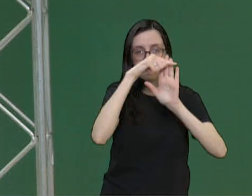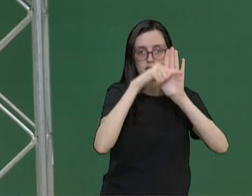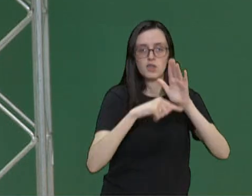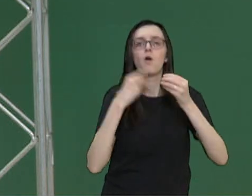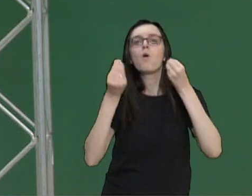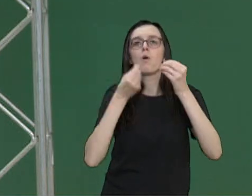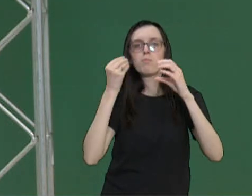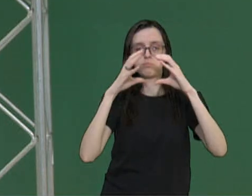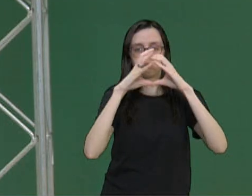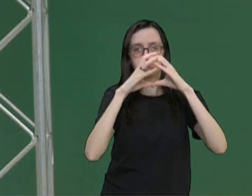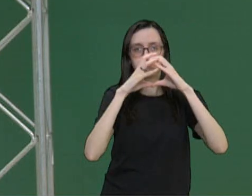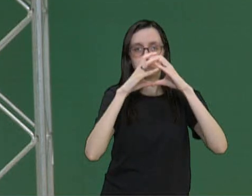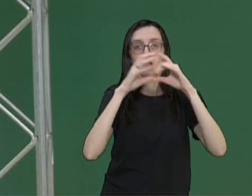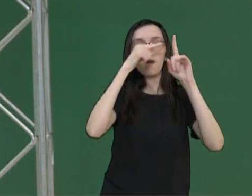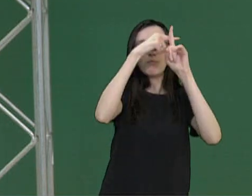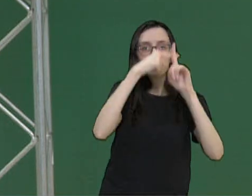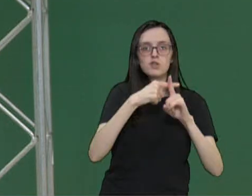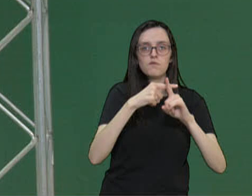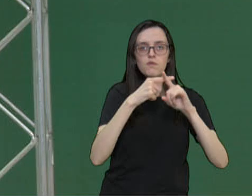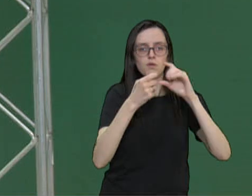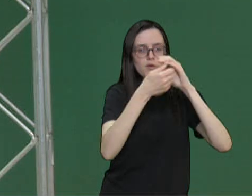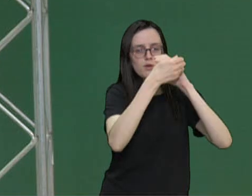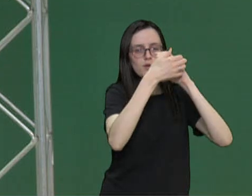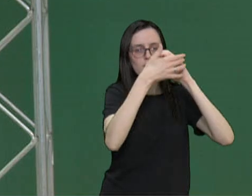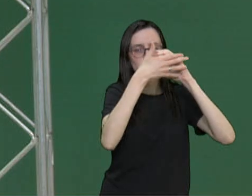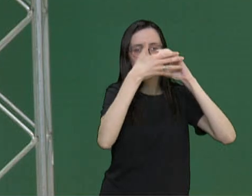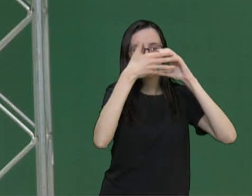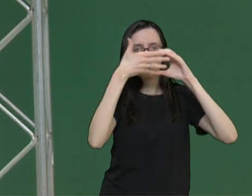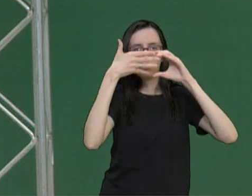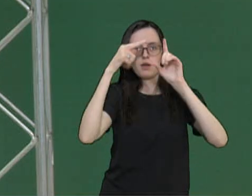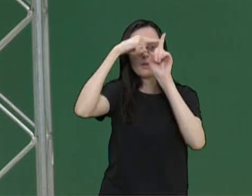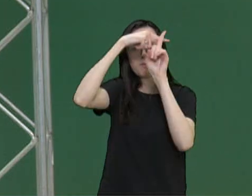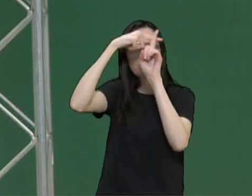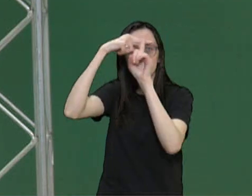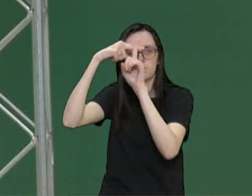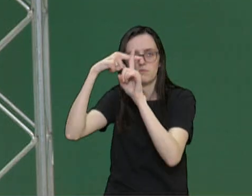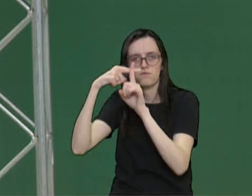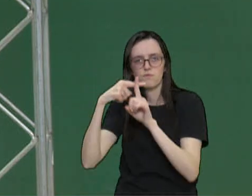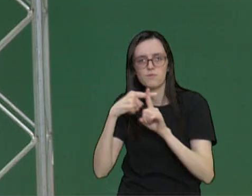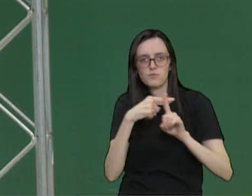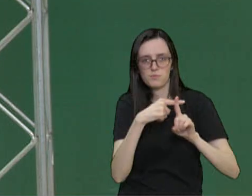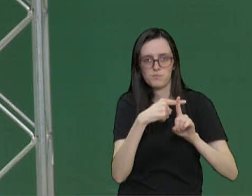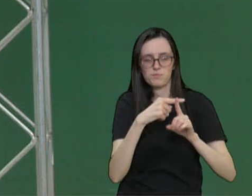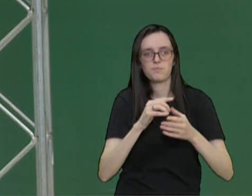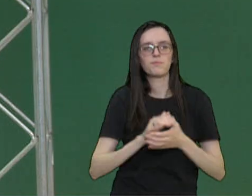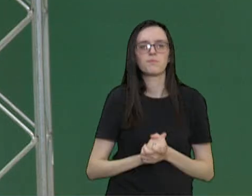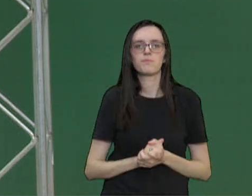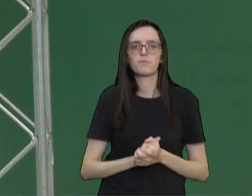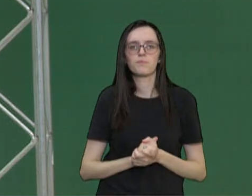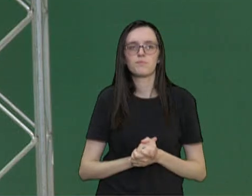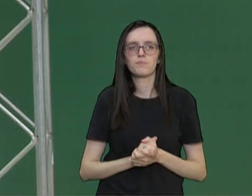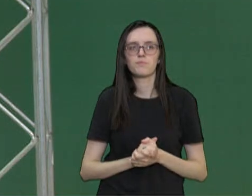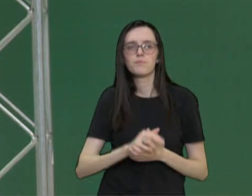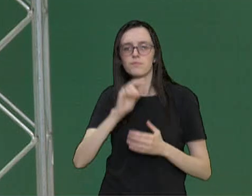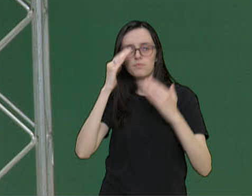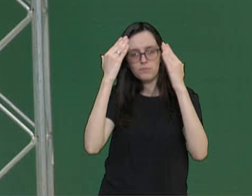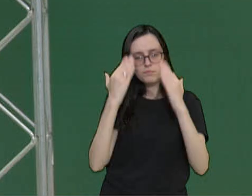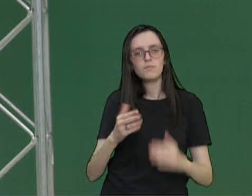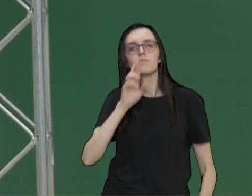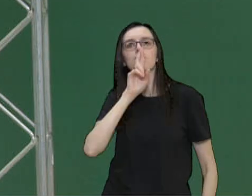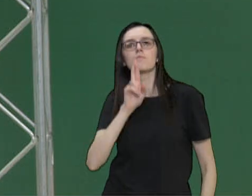estão próximas ao indutor. Então, analisando aqui as respostas, a região do lado esquerdo do corpo neutro ficará